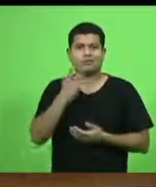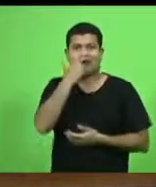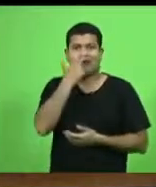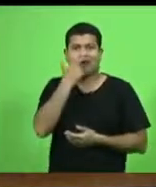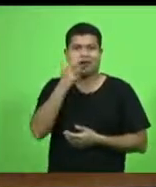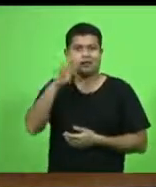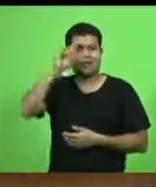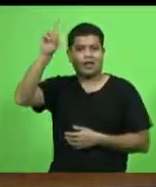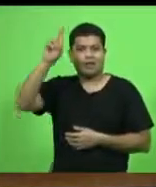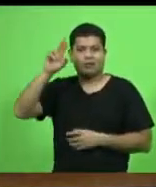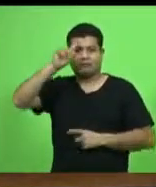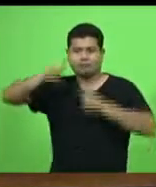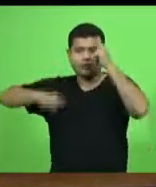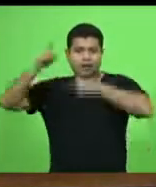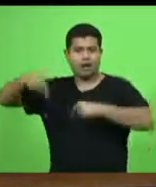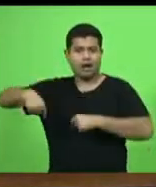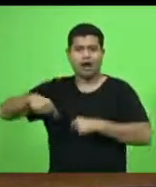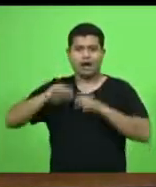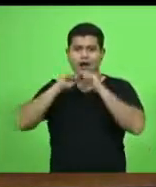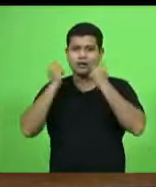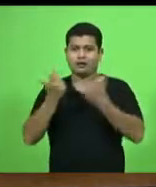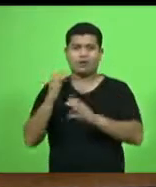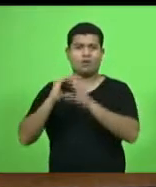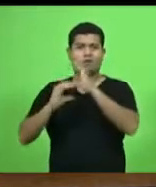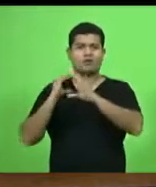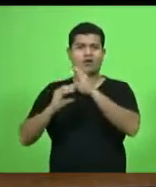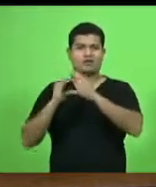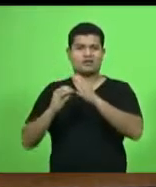puxadinho do governo. Não é.